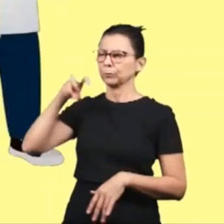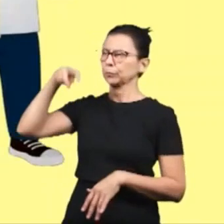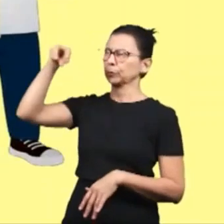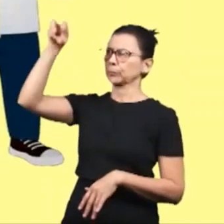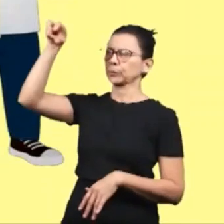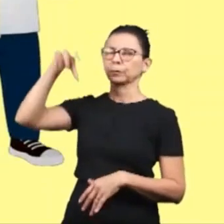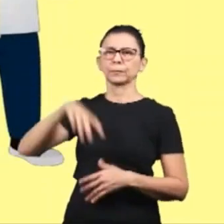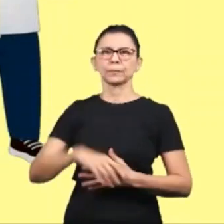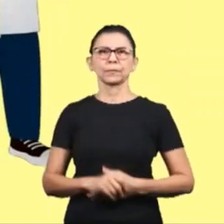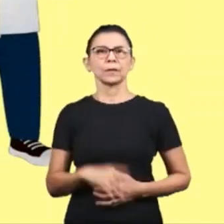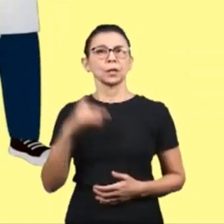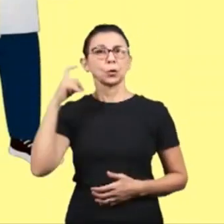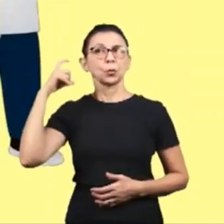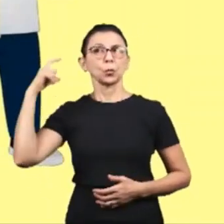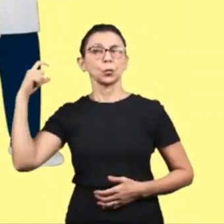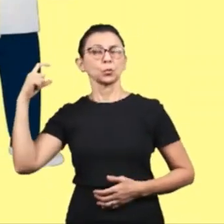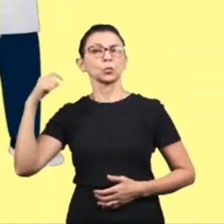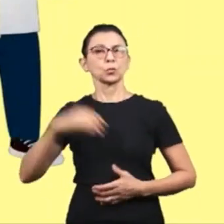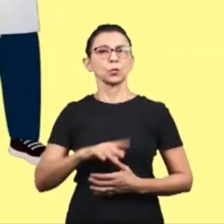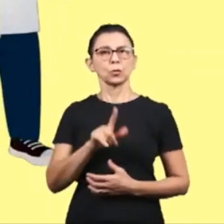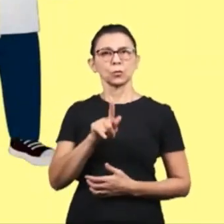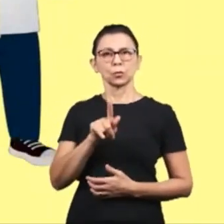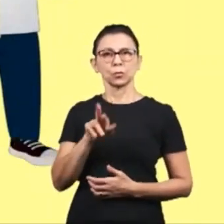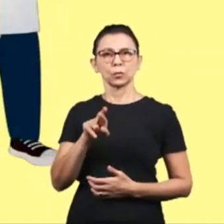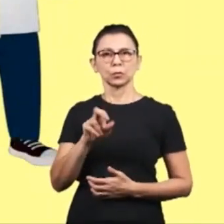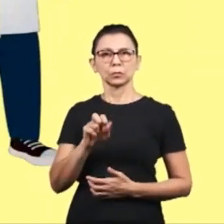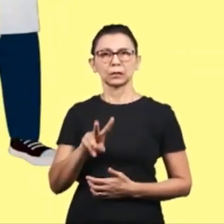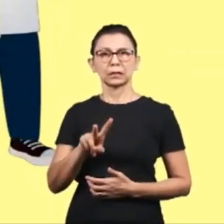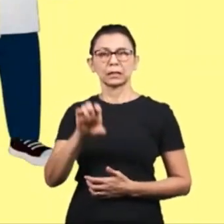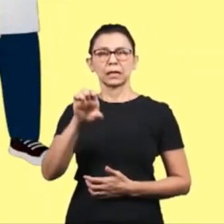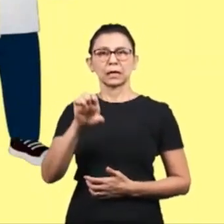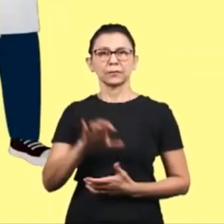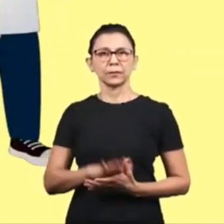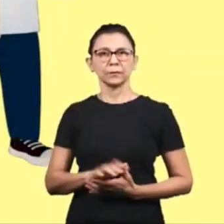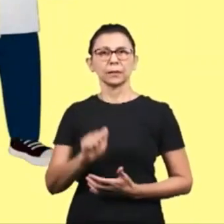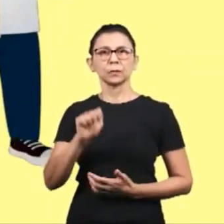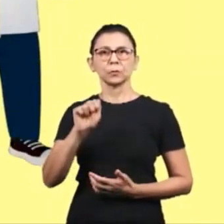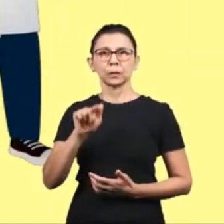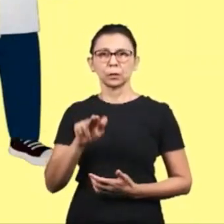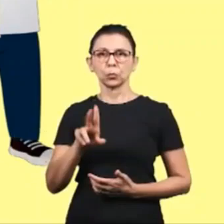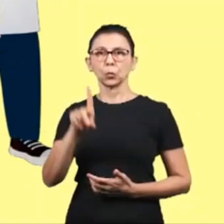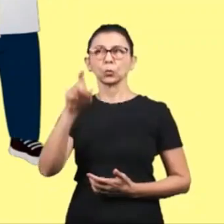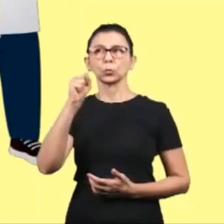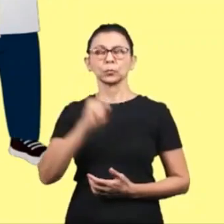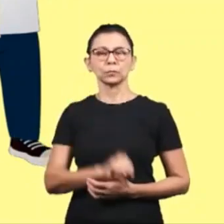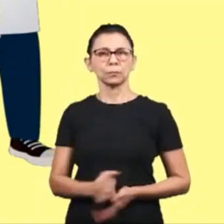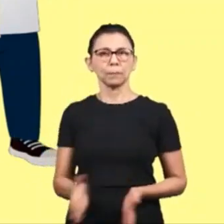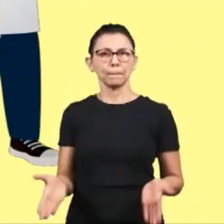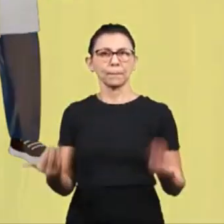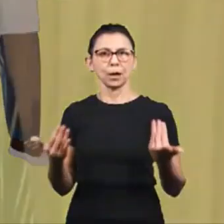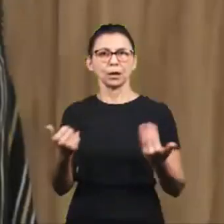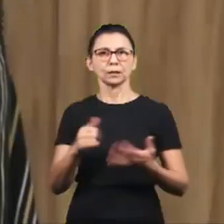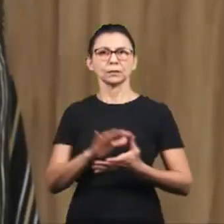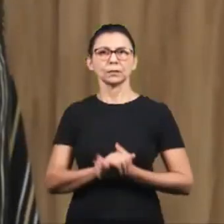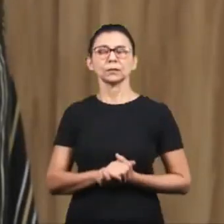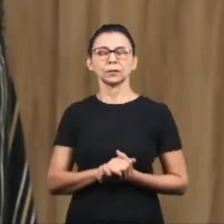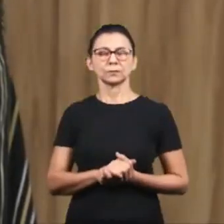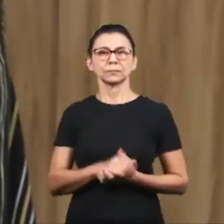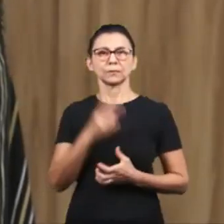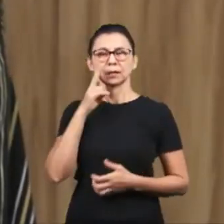escada. O som está indo de grave para o agudo. Vamos tocar?